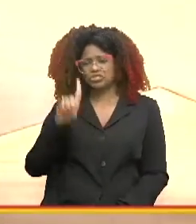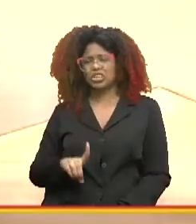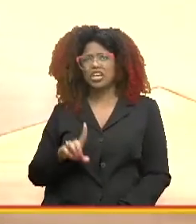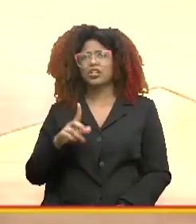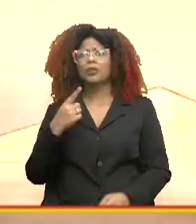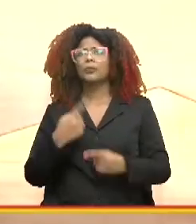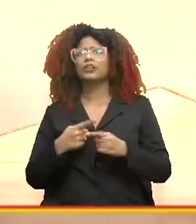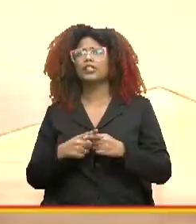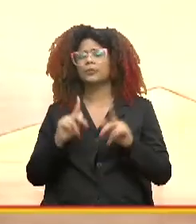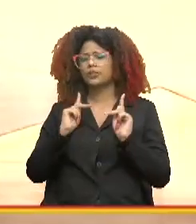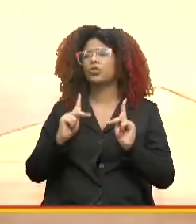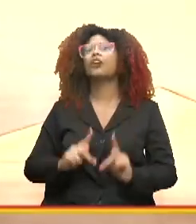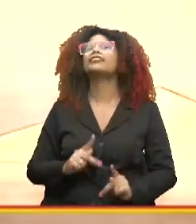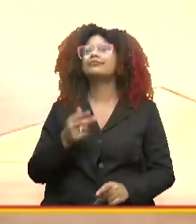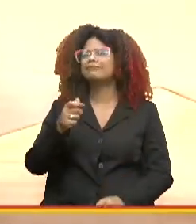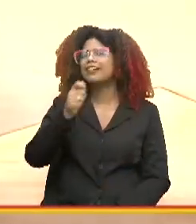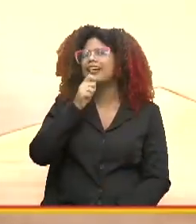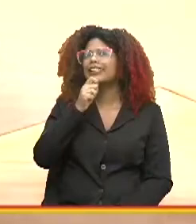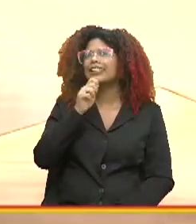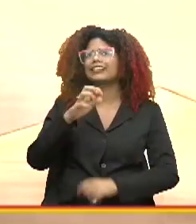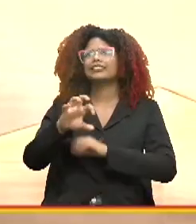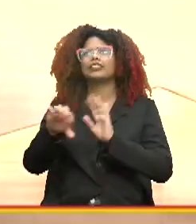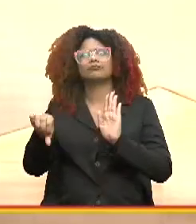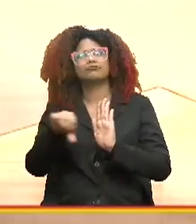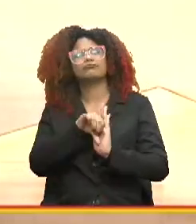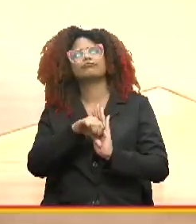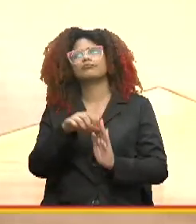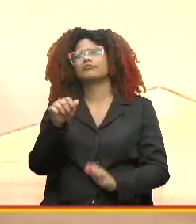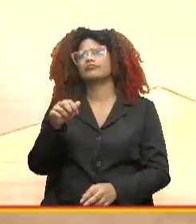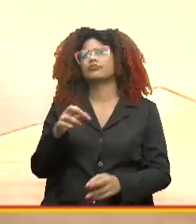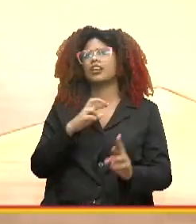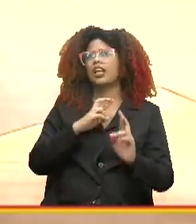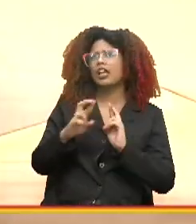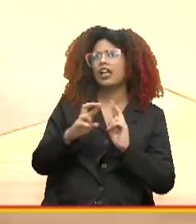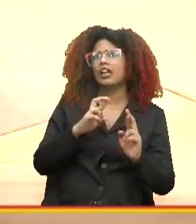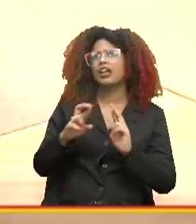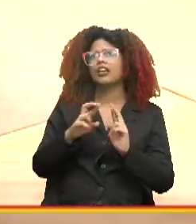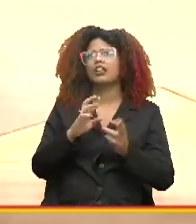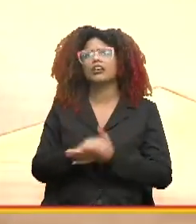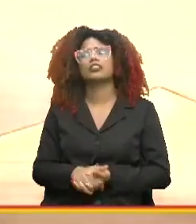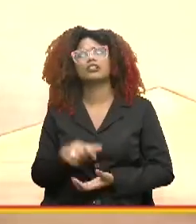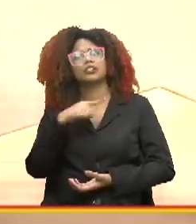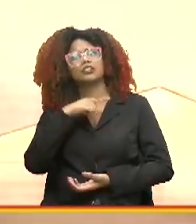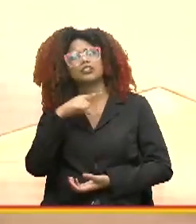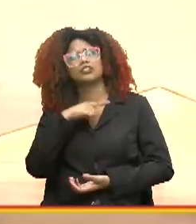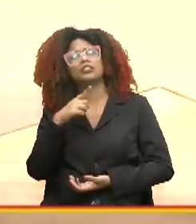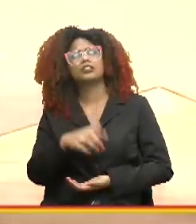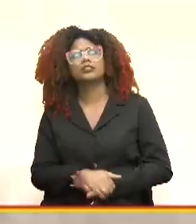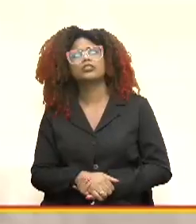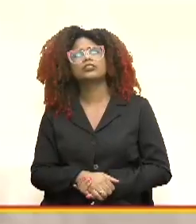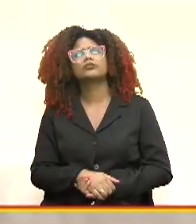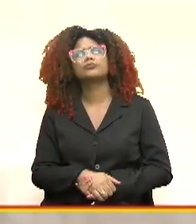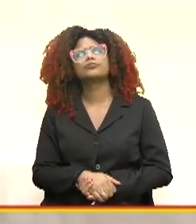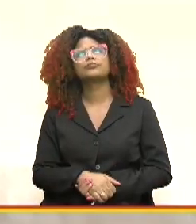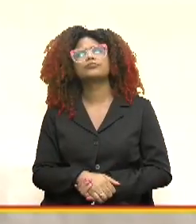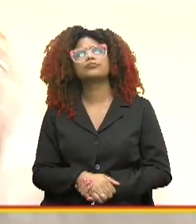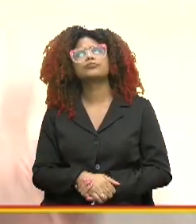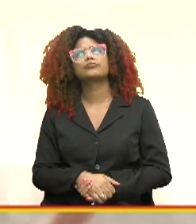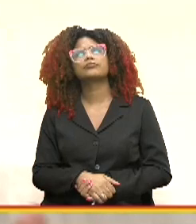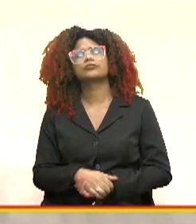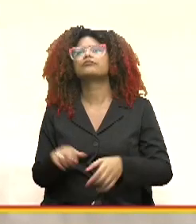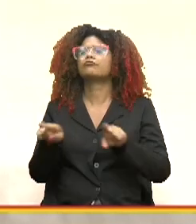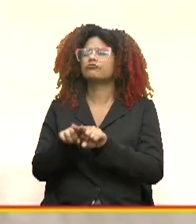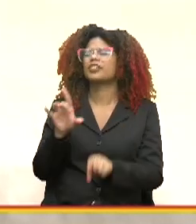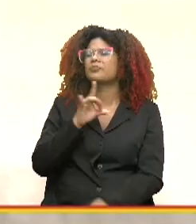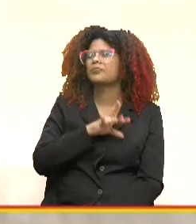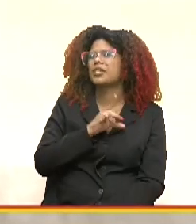é porque são pessoas que ainda são marginalizadas são ainda são relacionadas nós temos acho que as pessoas também têm medo que os